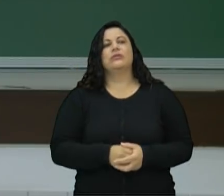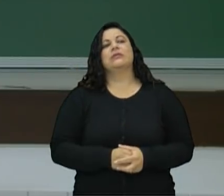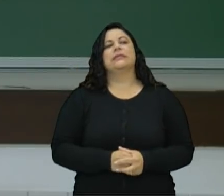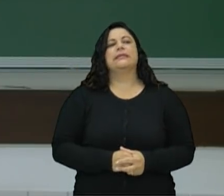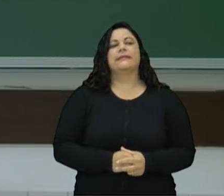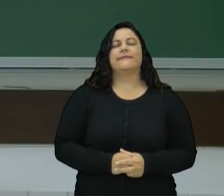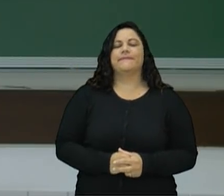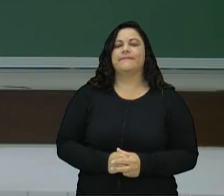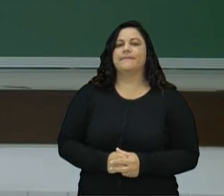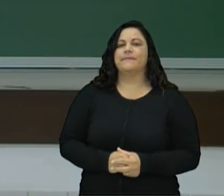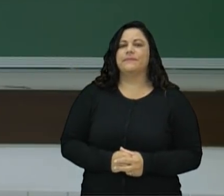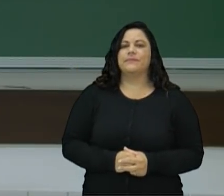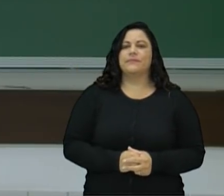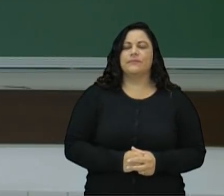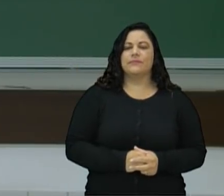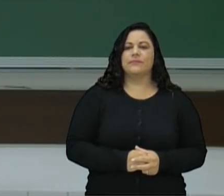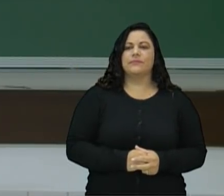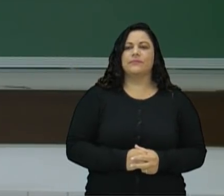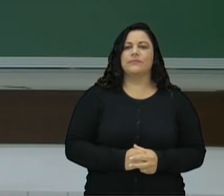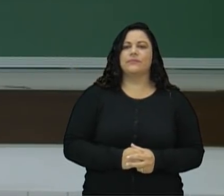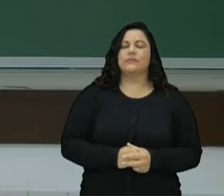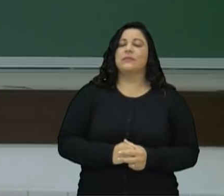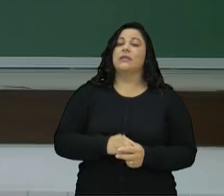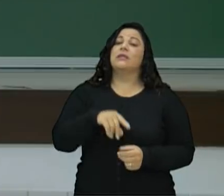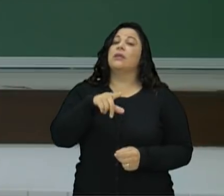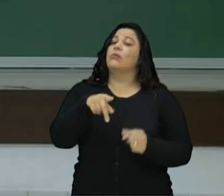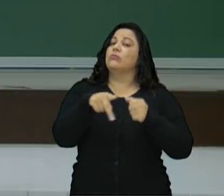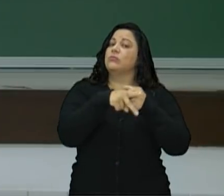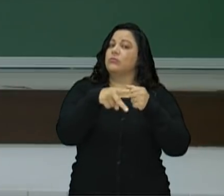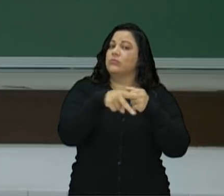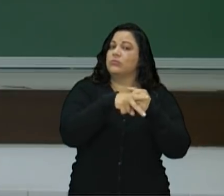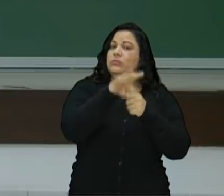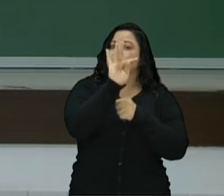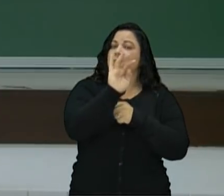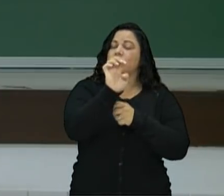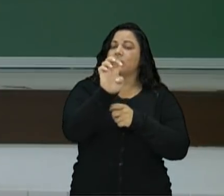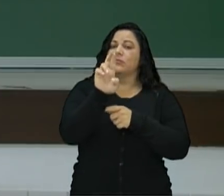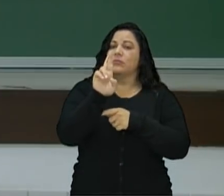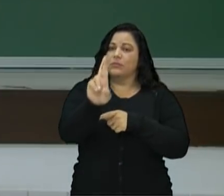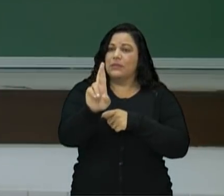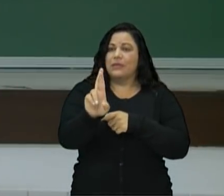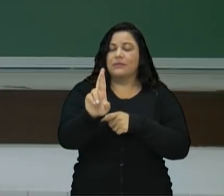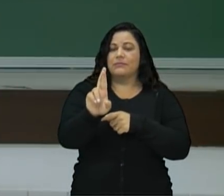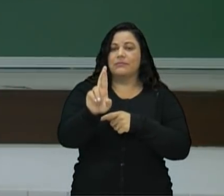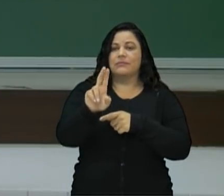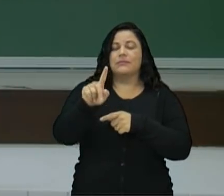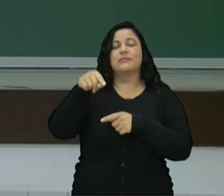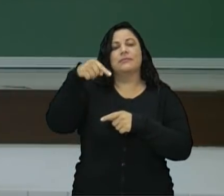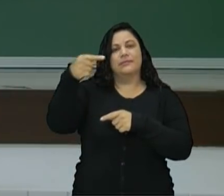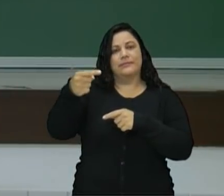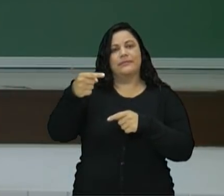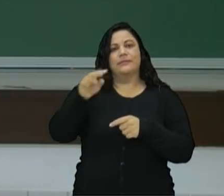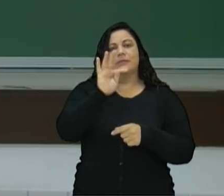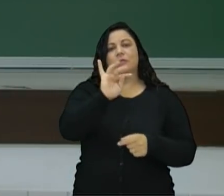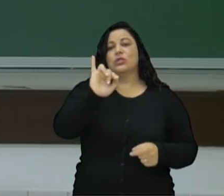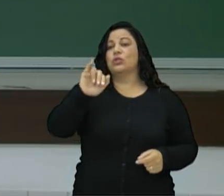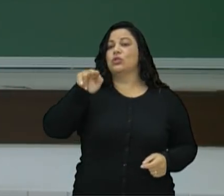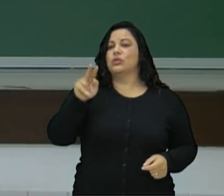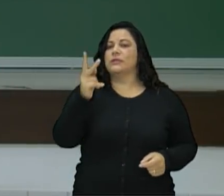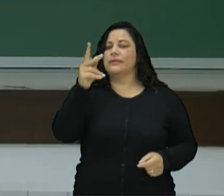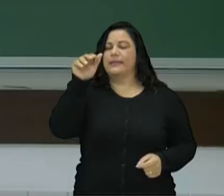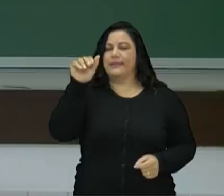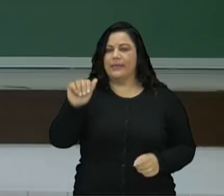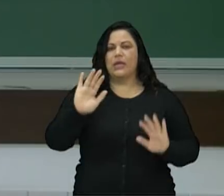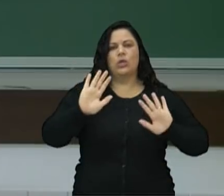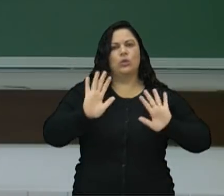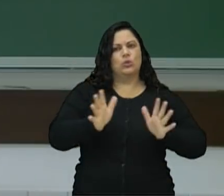assim, a referência do verbo ter, que seria ele, né? Ele o dia, então por isso que fica na forma tinha, né?